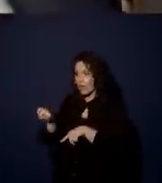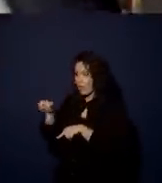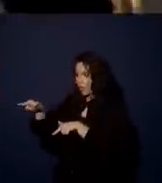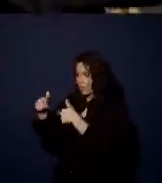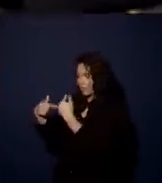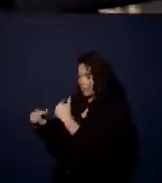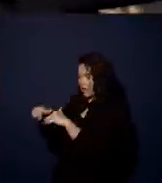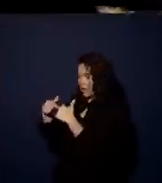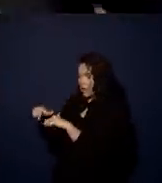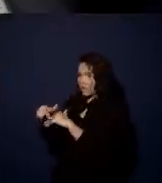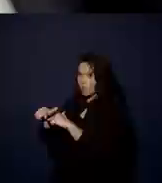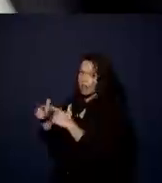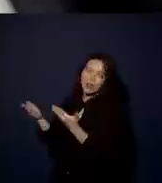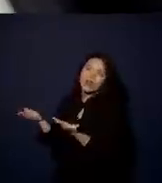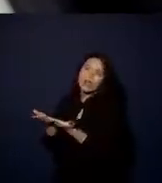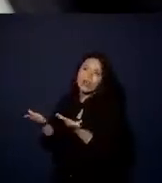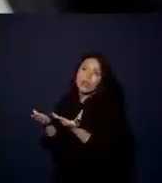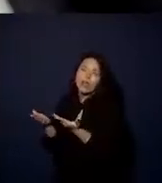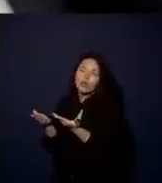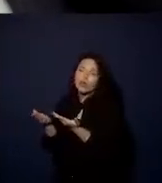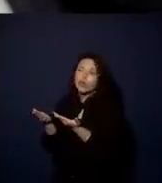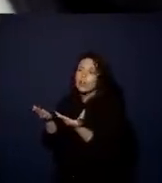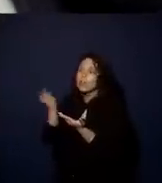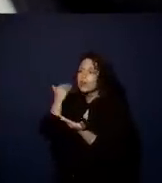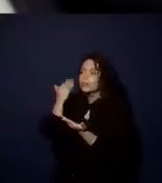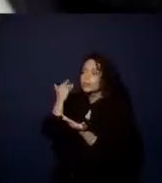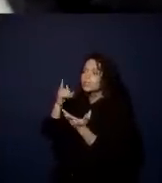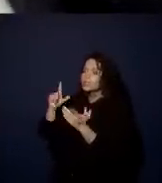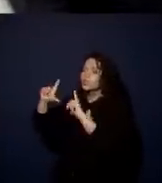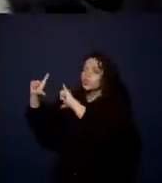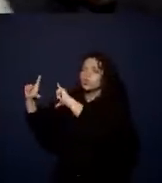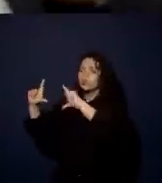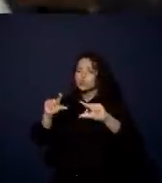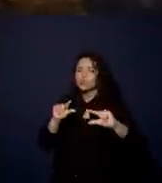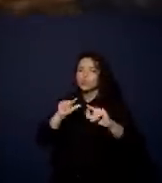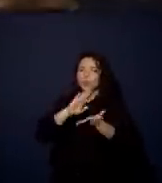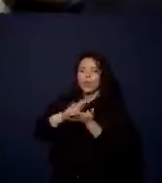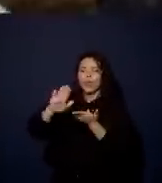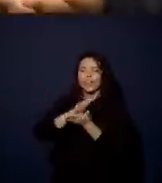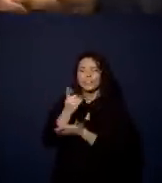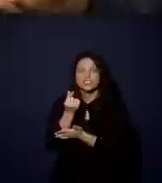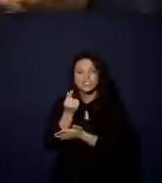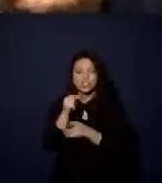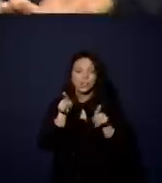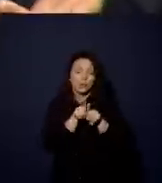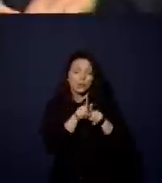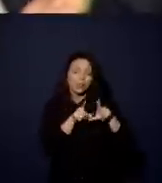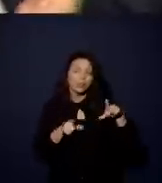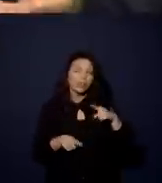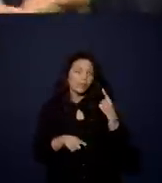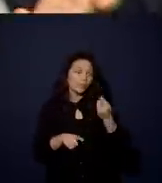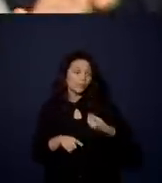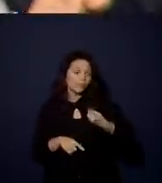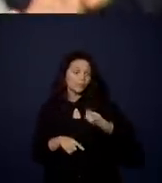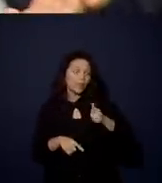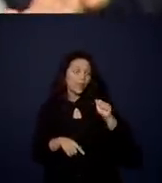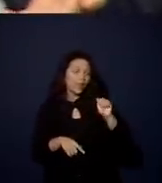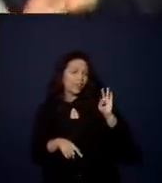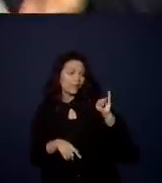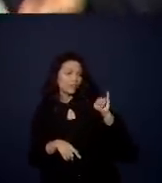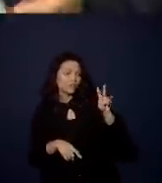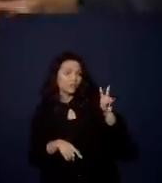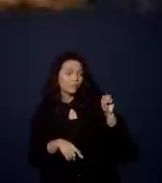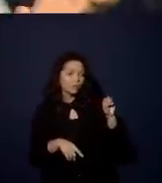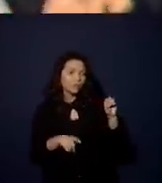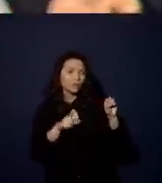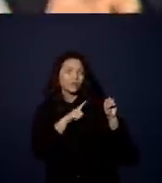que esse ano consome metade do caixa consumido no passado e a gente tem um ativo bastante importante que vem do passado também que é crédito tributário